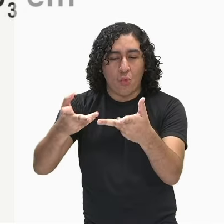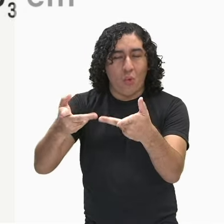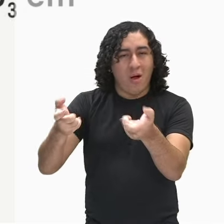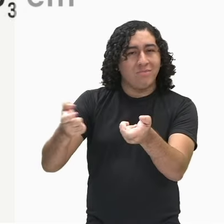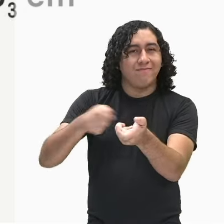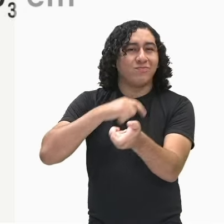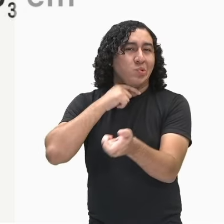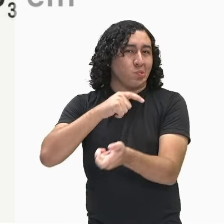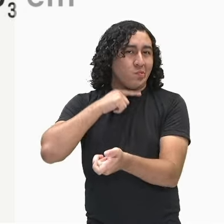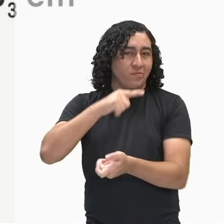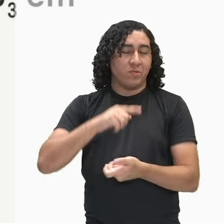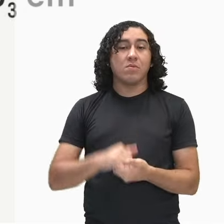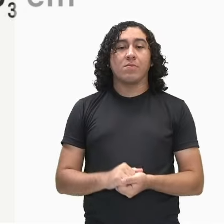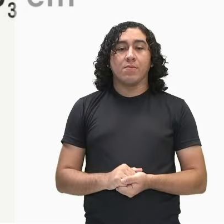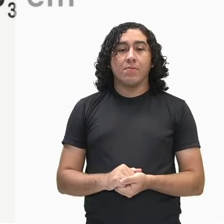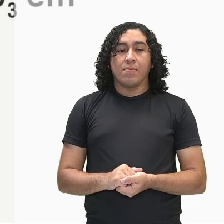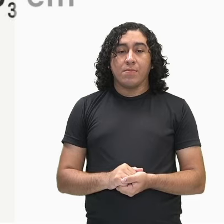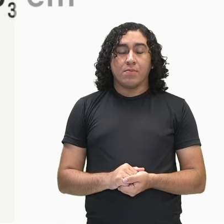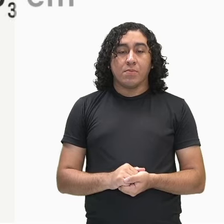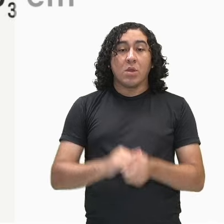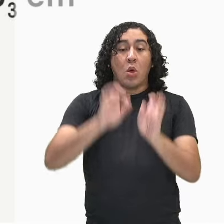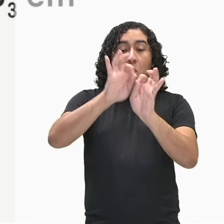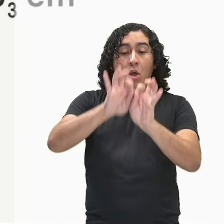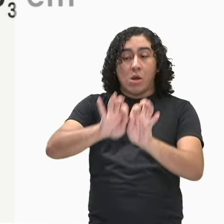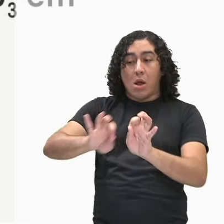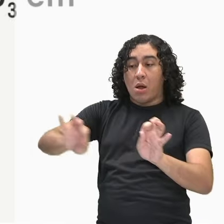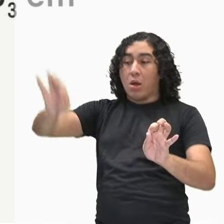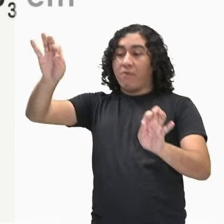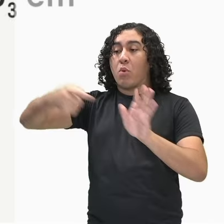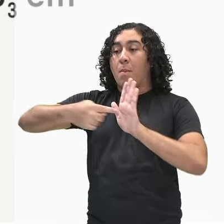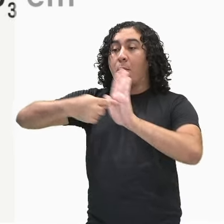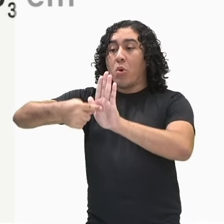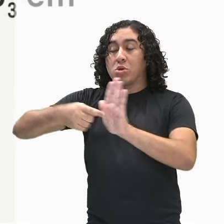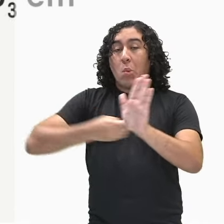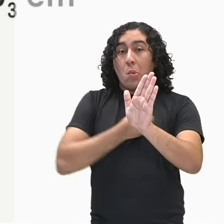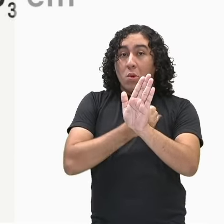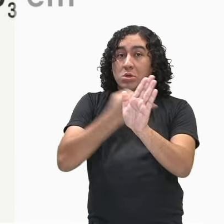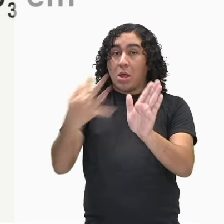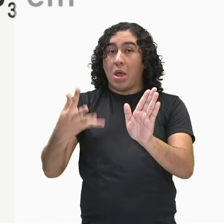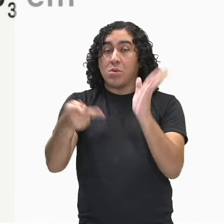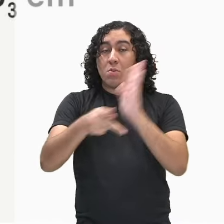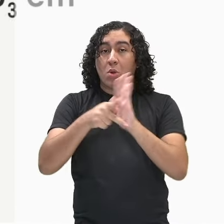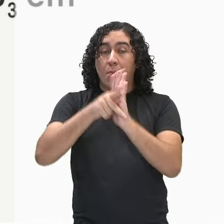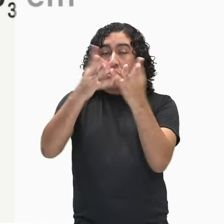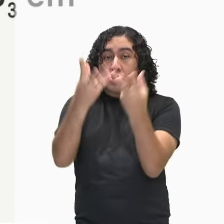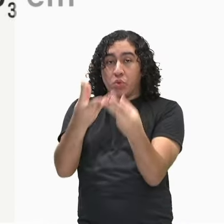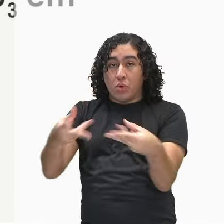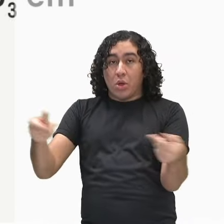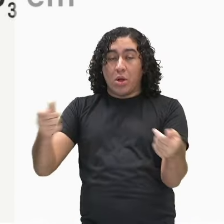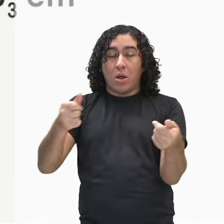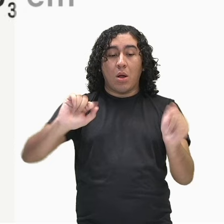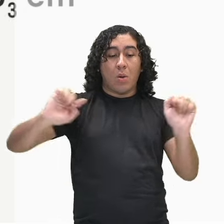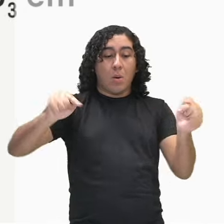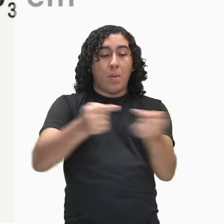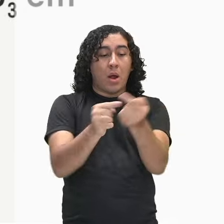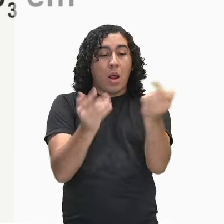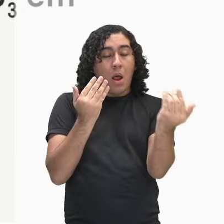tá? Este gráfico representa a curva de solubilidade do nitrato de sódio em função